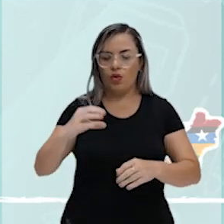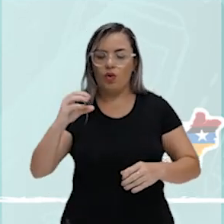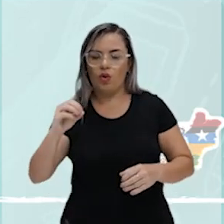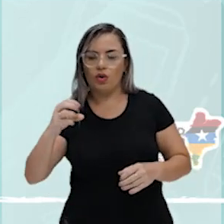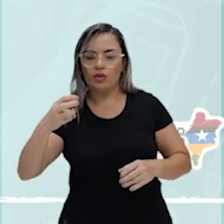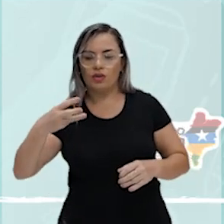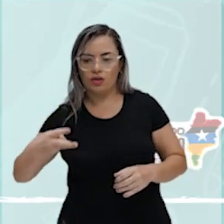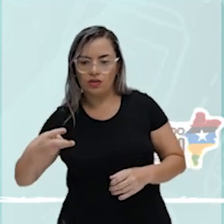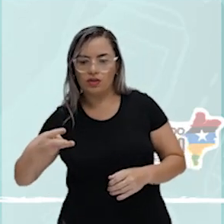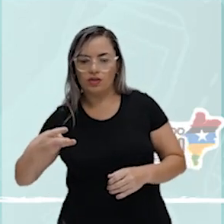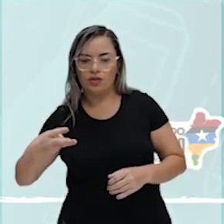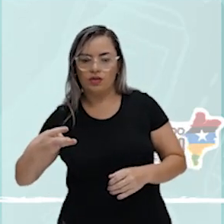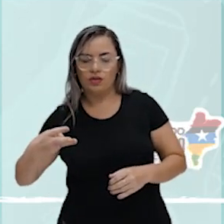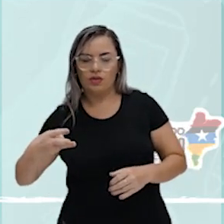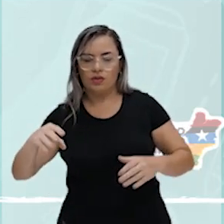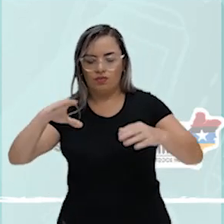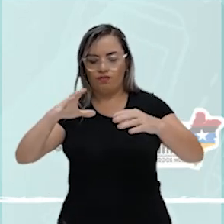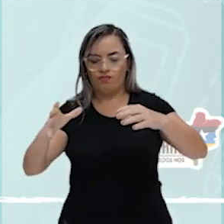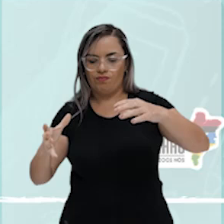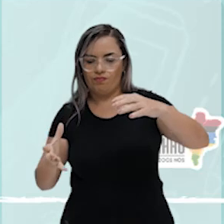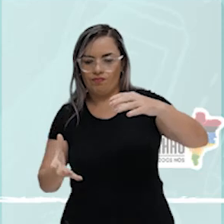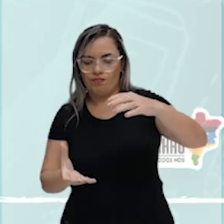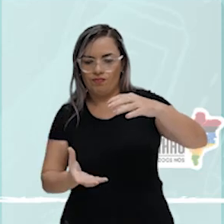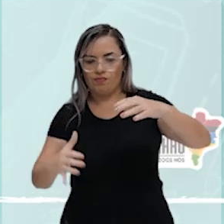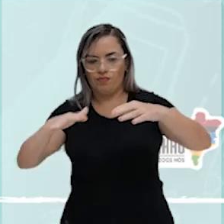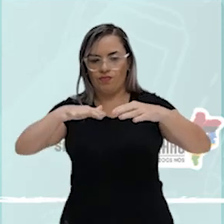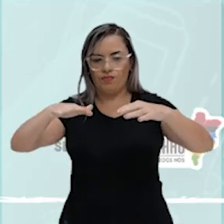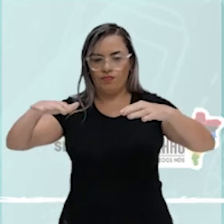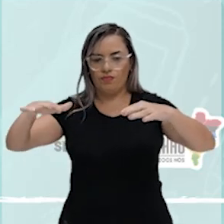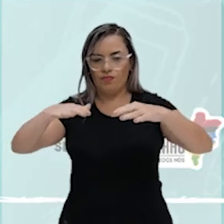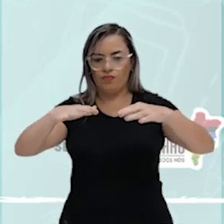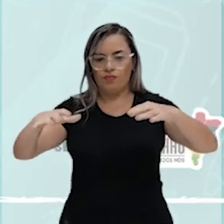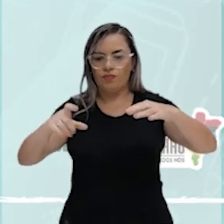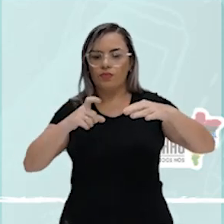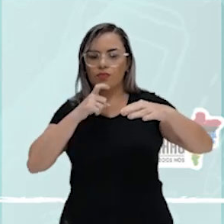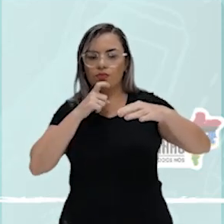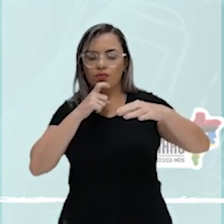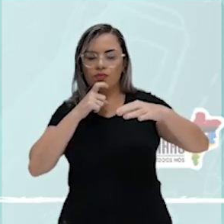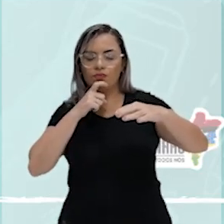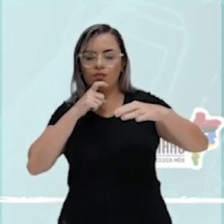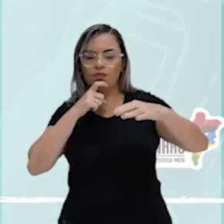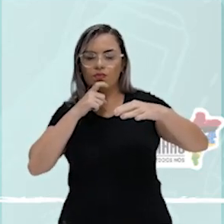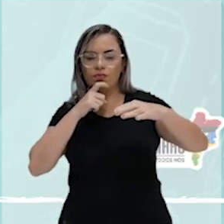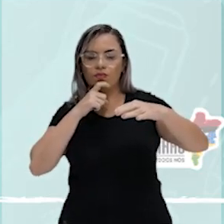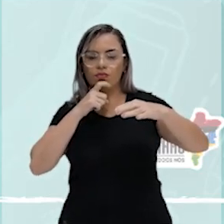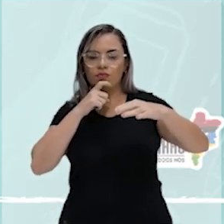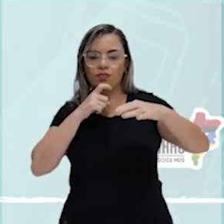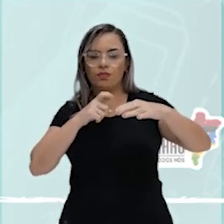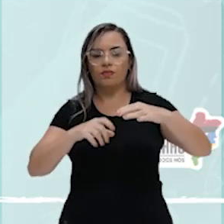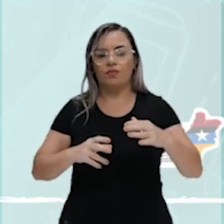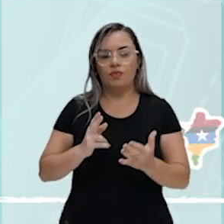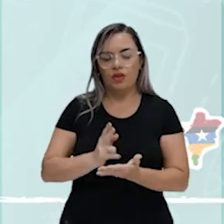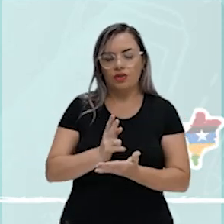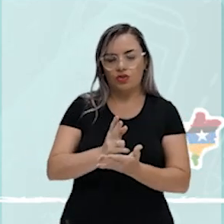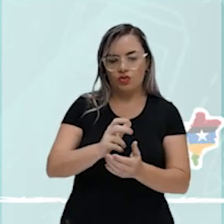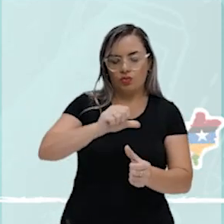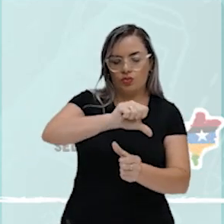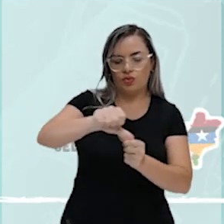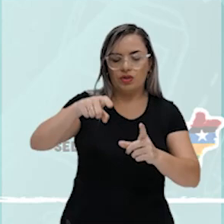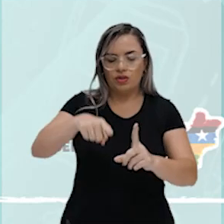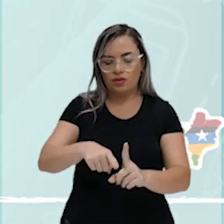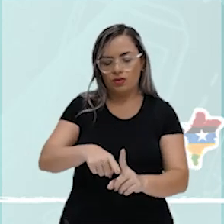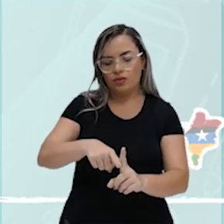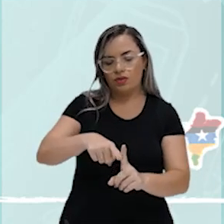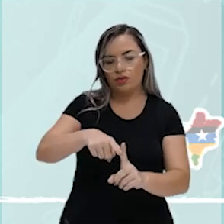de ozônio na faixa atmosférica. Nos meses de inverno, pode ser agravado pela ocorrência de inversão térmica. Então, assim,